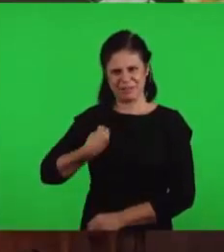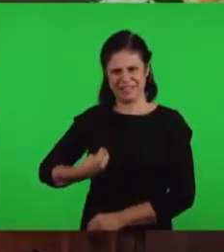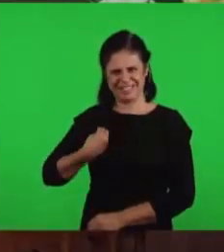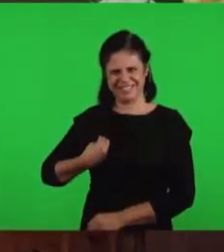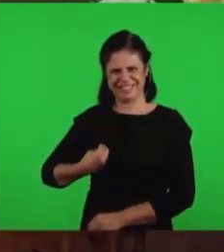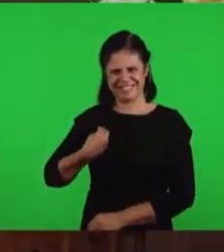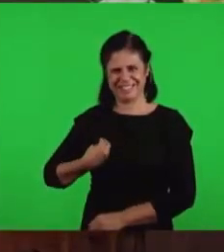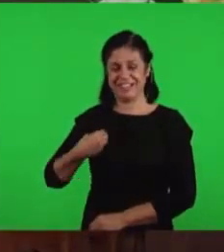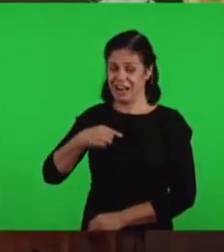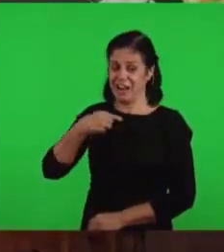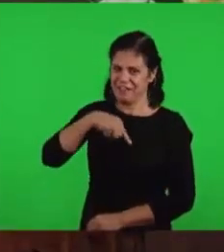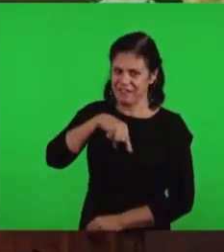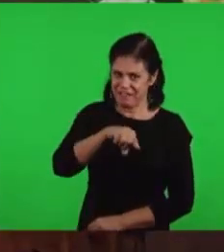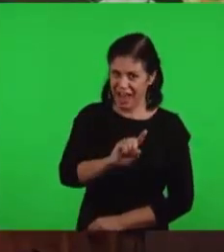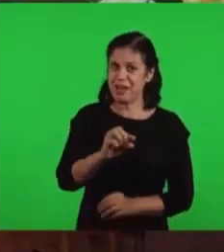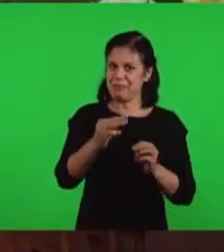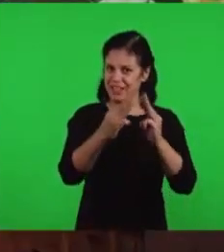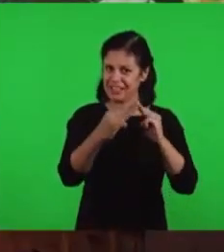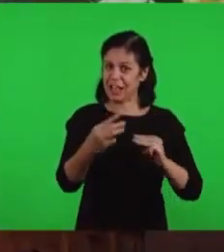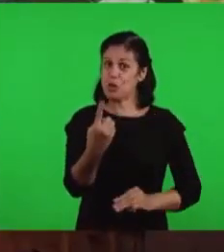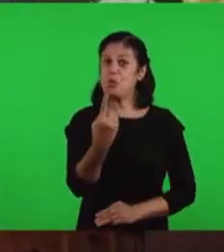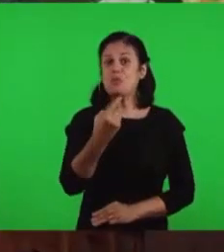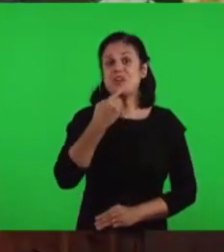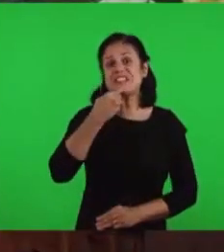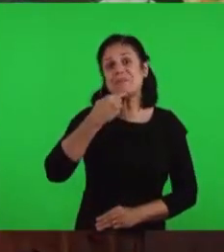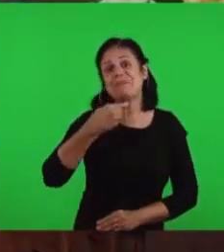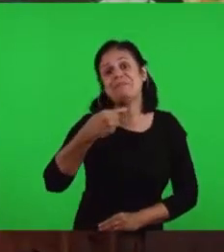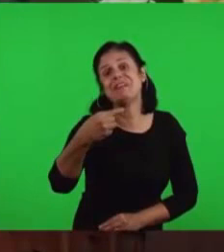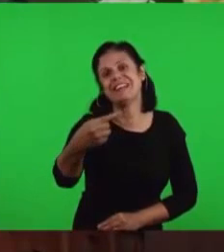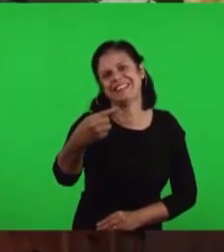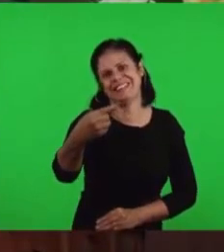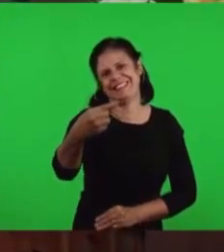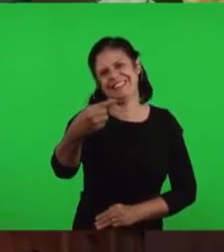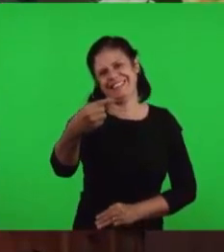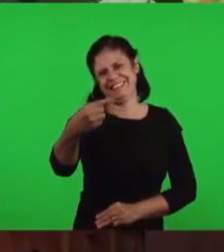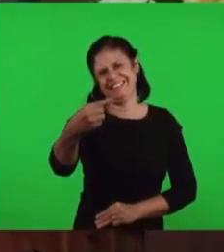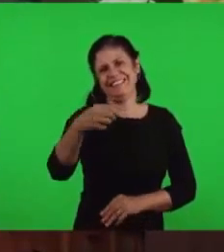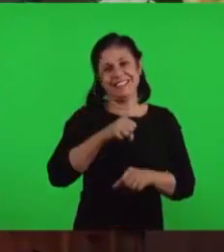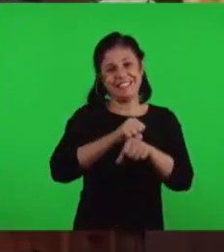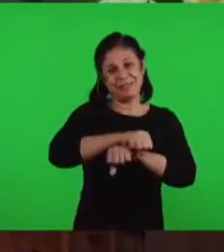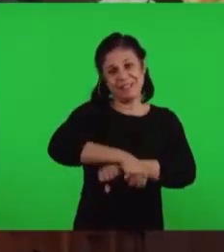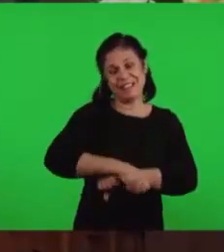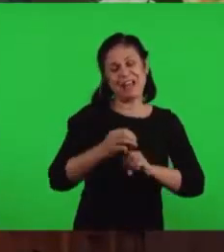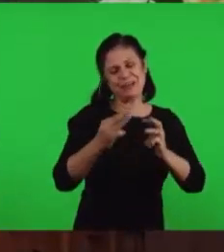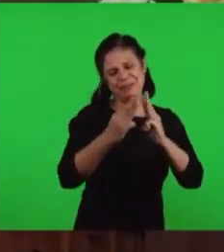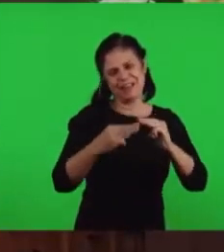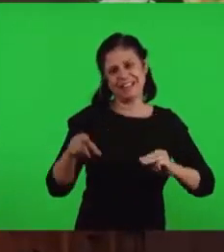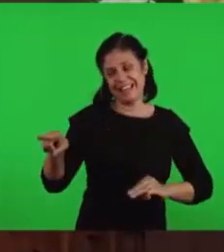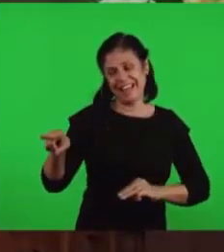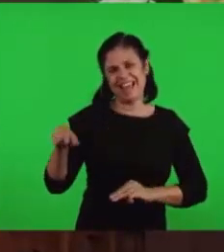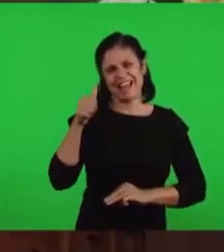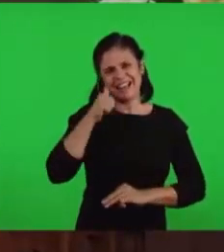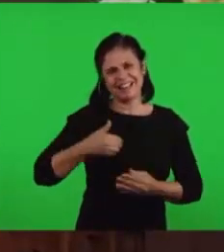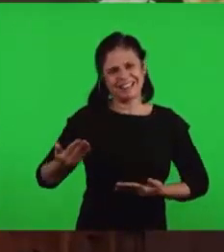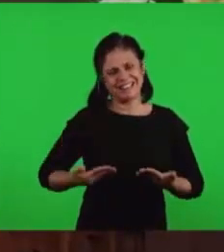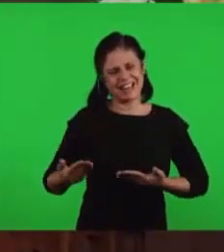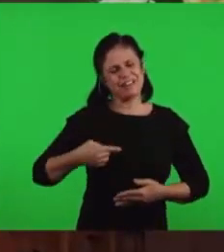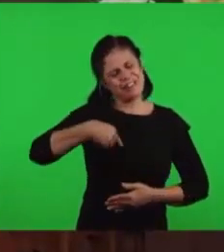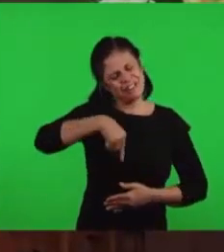a Maanaim manteremos momento e grandes bençãos ali vamos